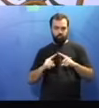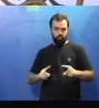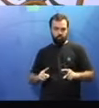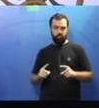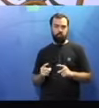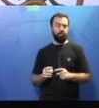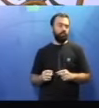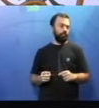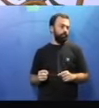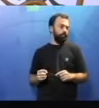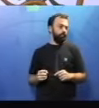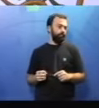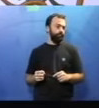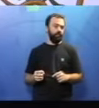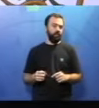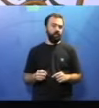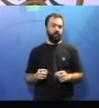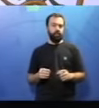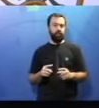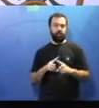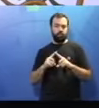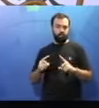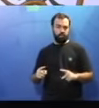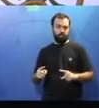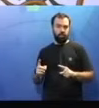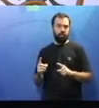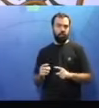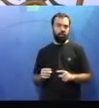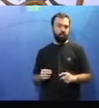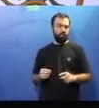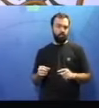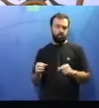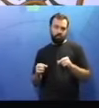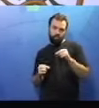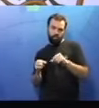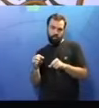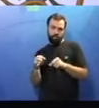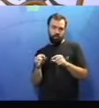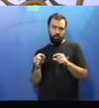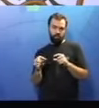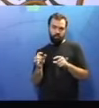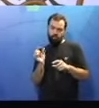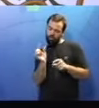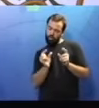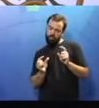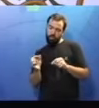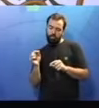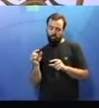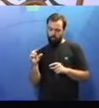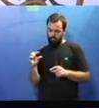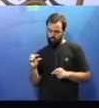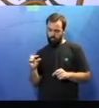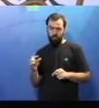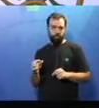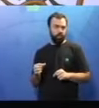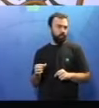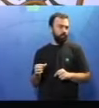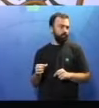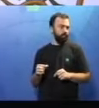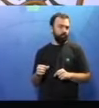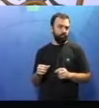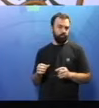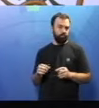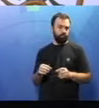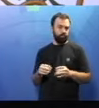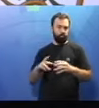de um modo geral. Elas são mais simples, com menos estruturas, e o ponto mais marcante é o local onde